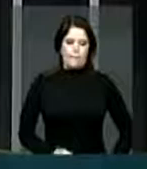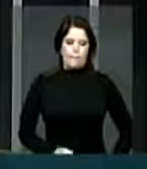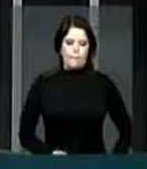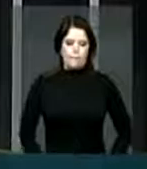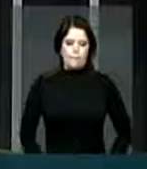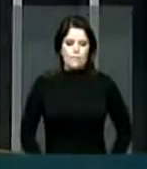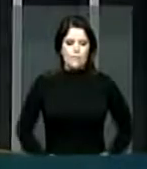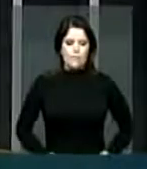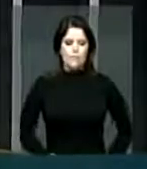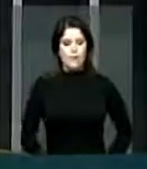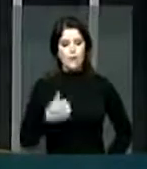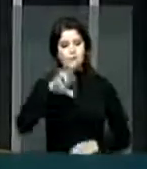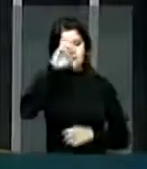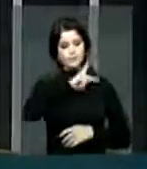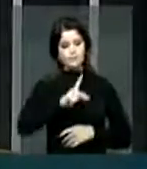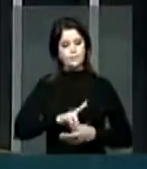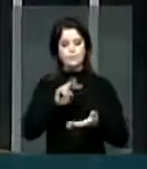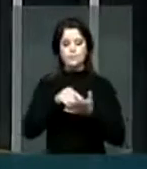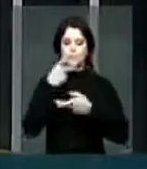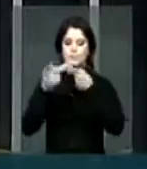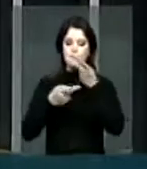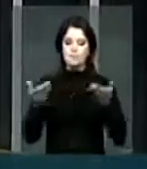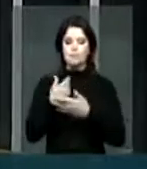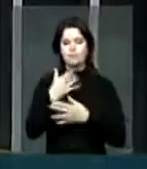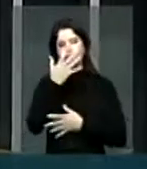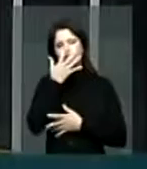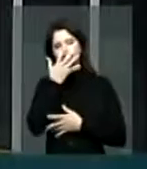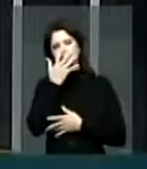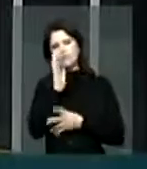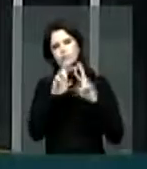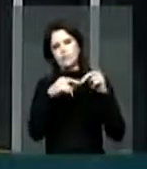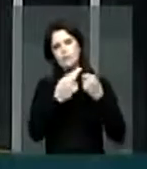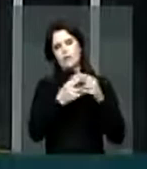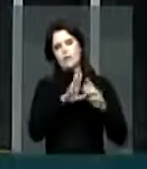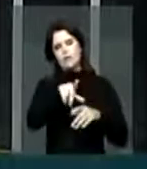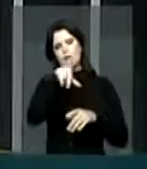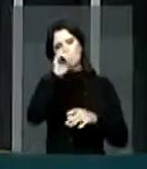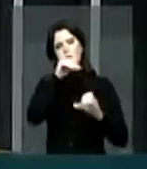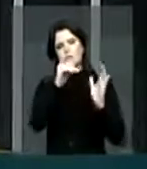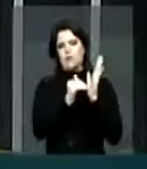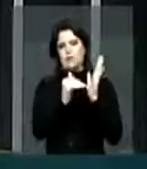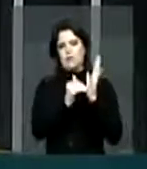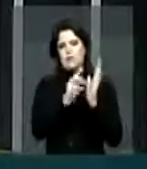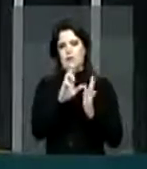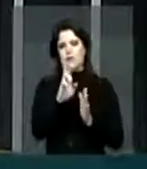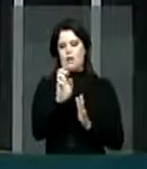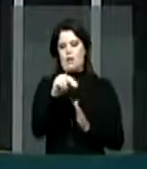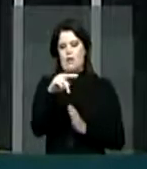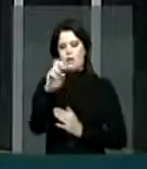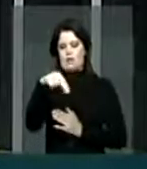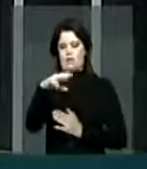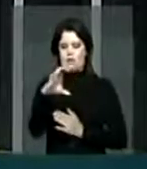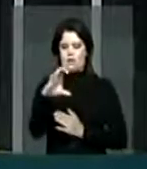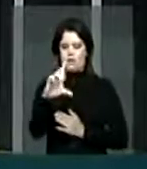presidente, eu venho a essa tribuna, eu acompanhei a sessão de eleição do senador Renan Calheiros lá no Senado.